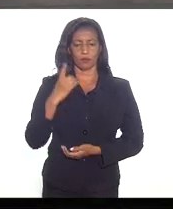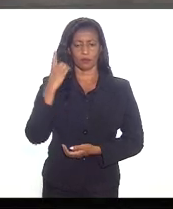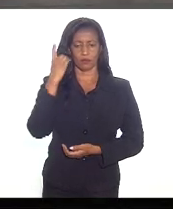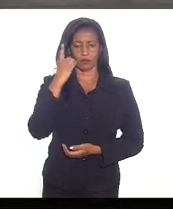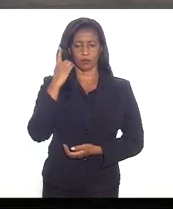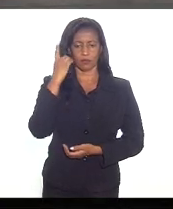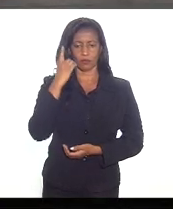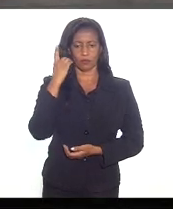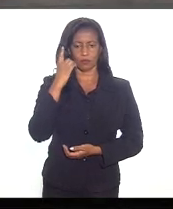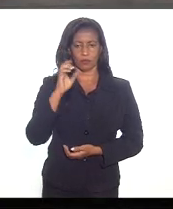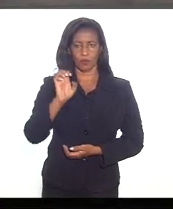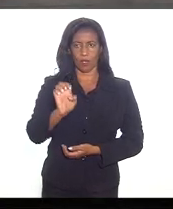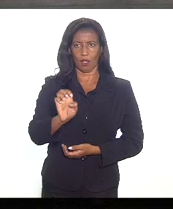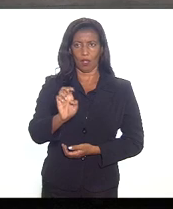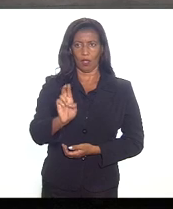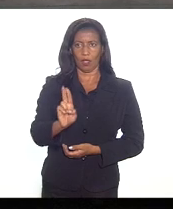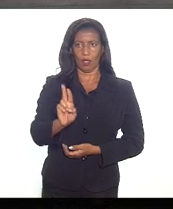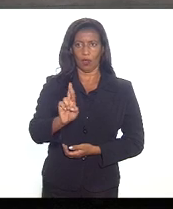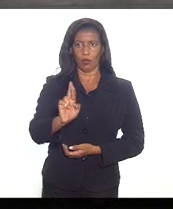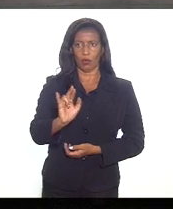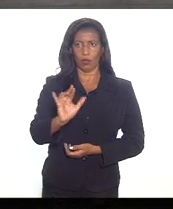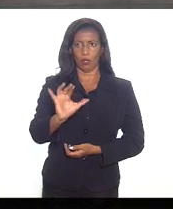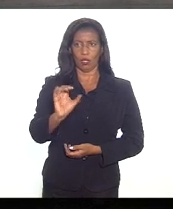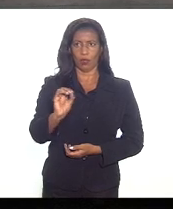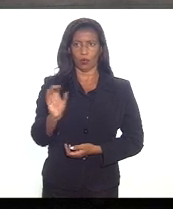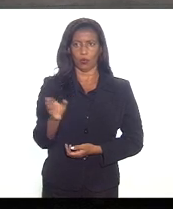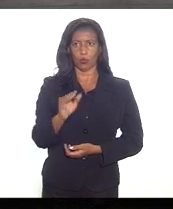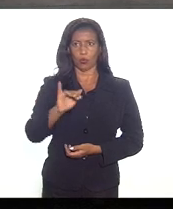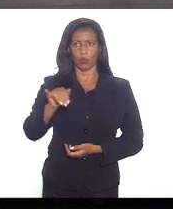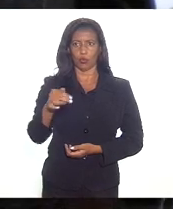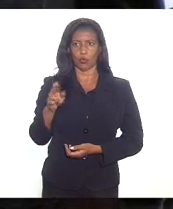Deputado Eurico Júnior.